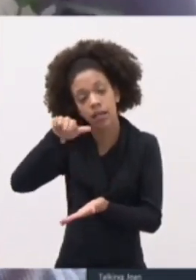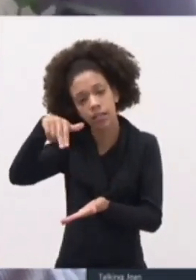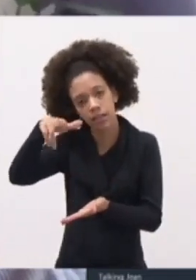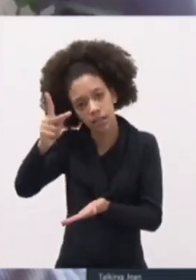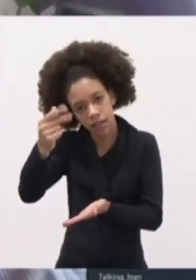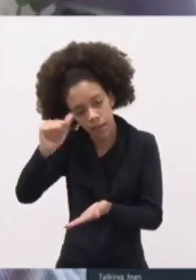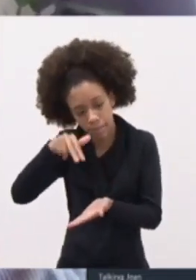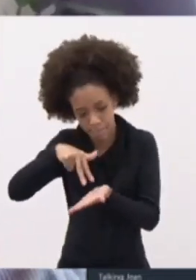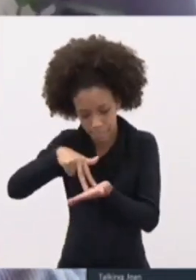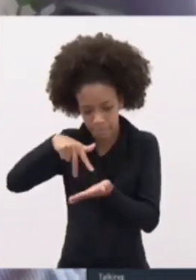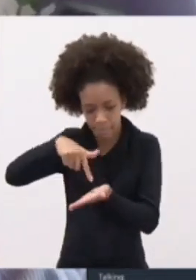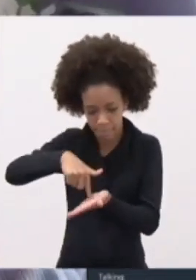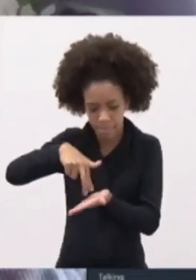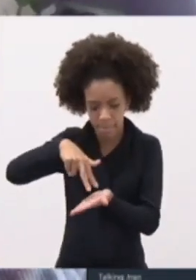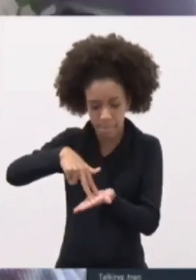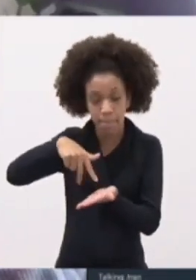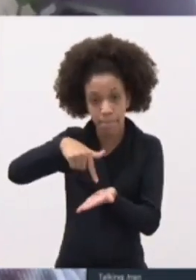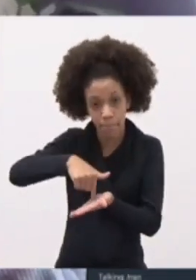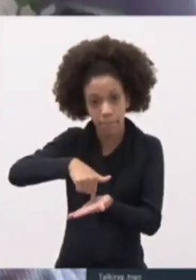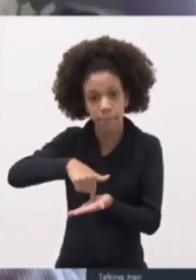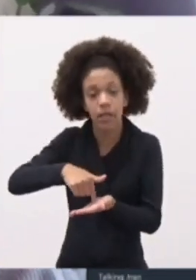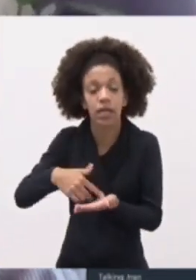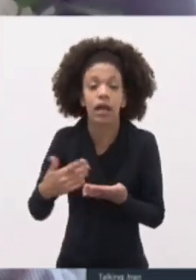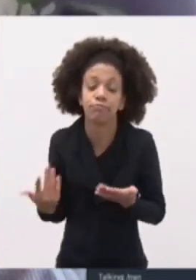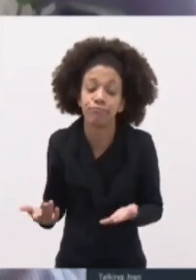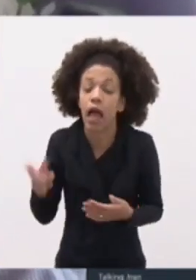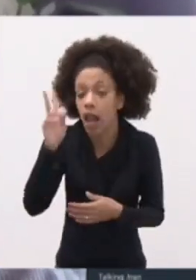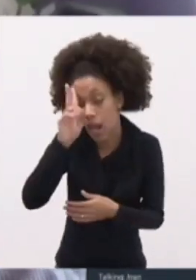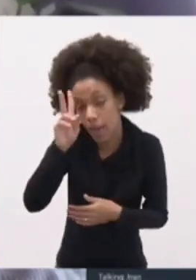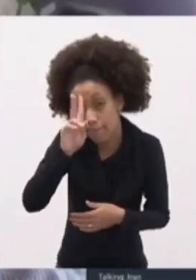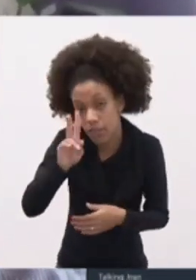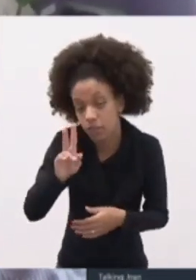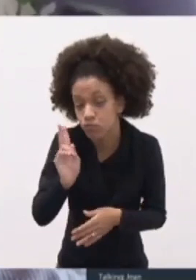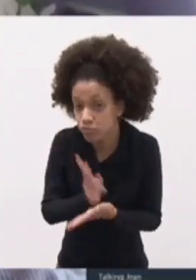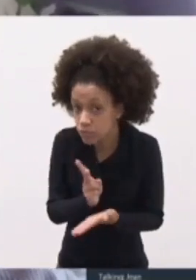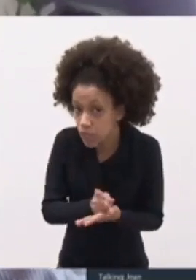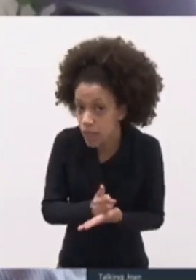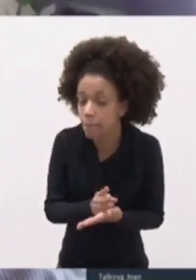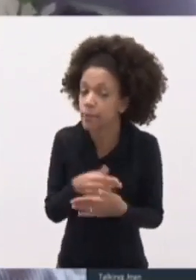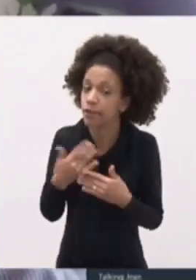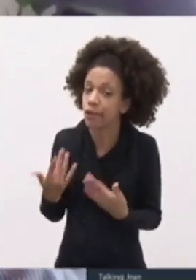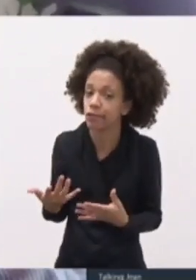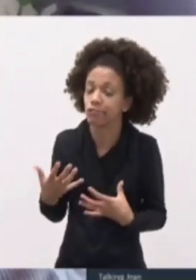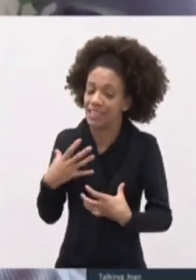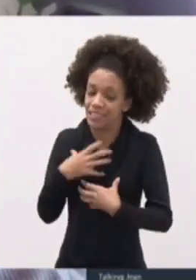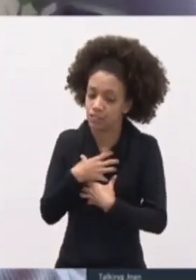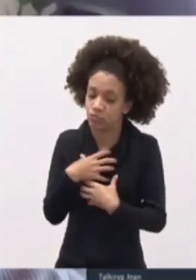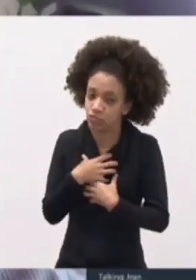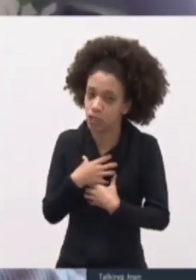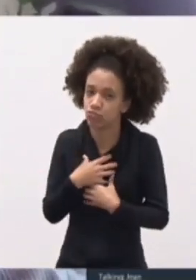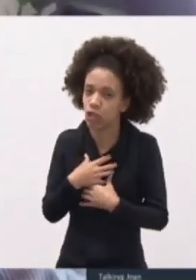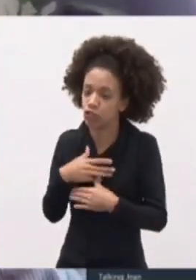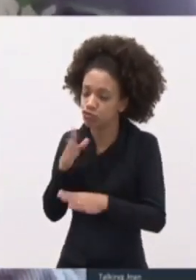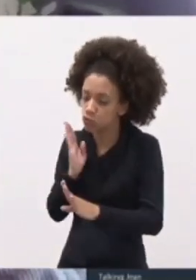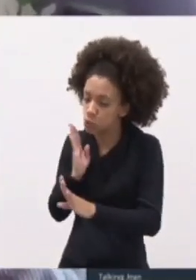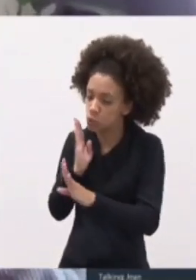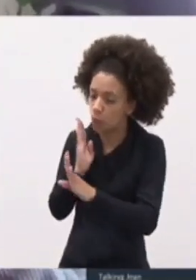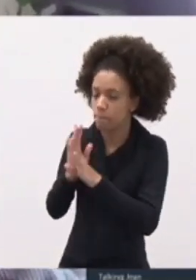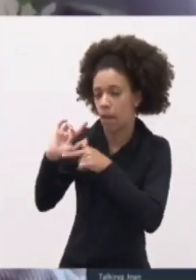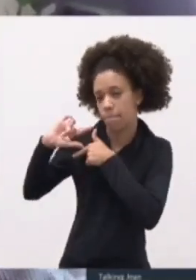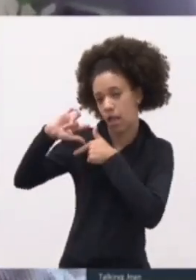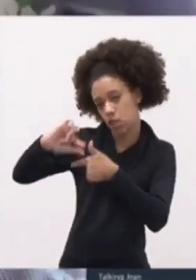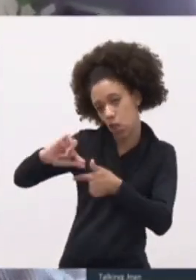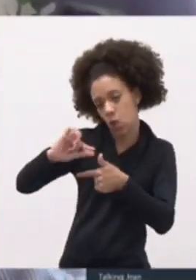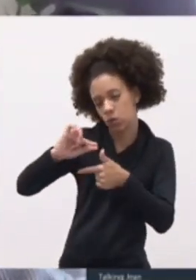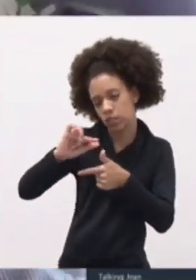mesmo tamanho, né? Lembrando sempre que essa condição nossa de encontrar padrões,